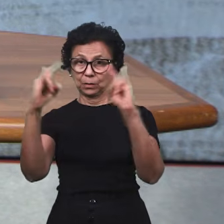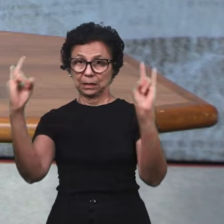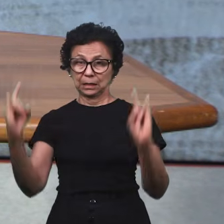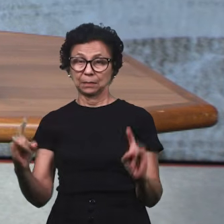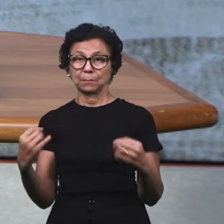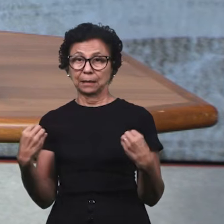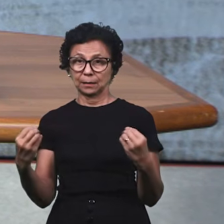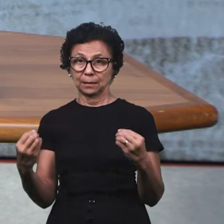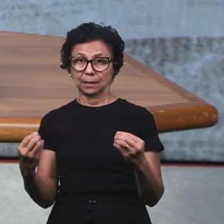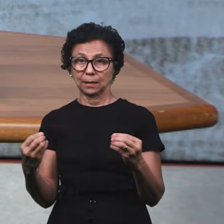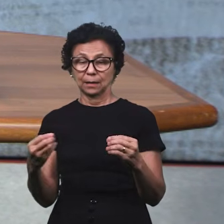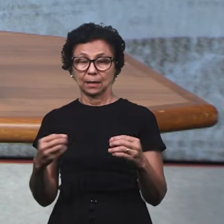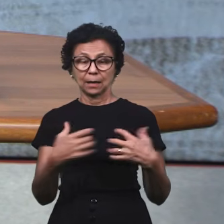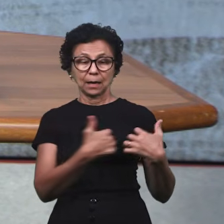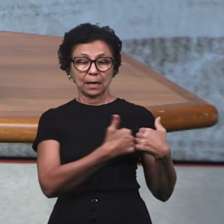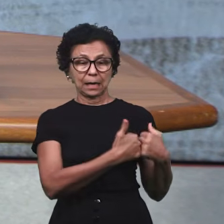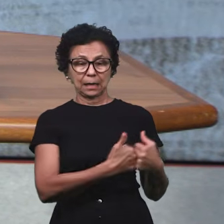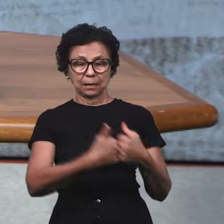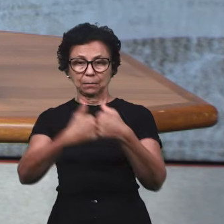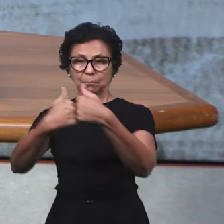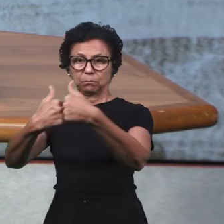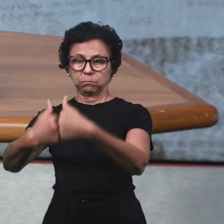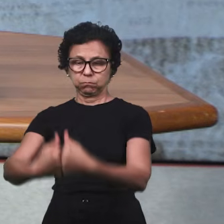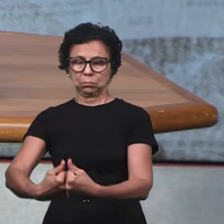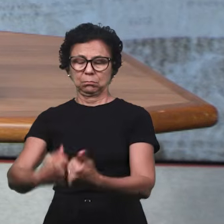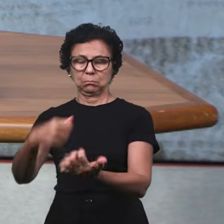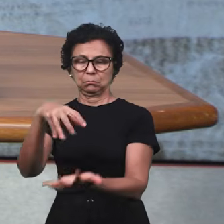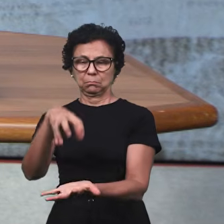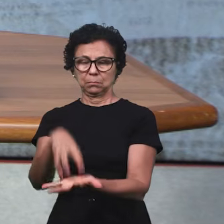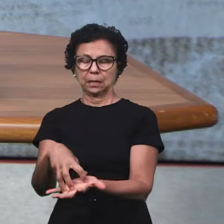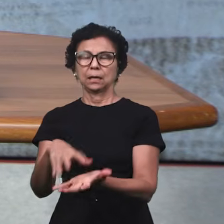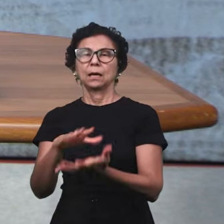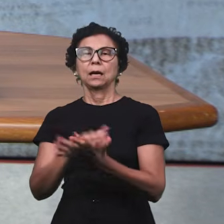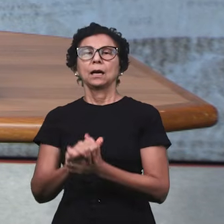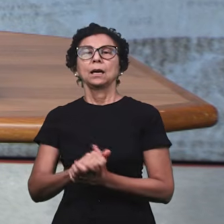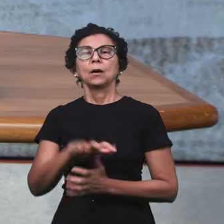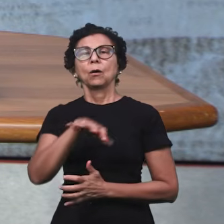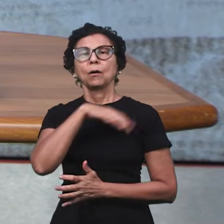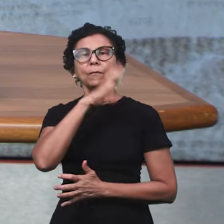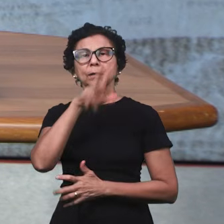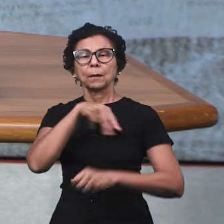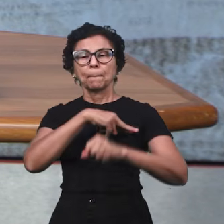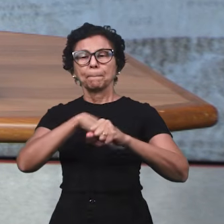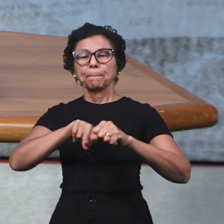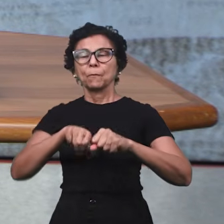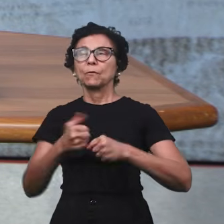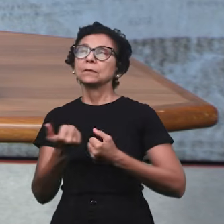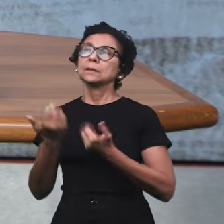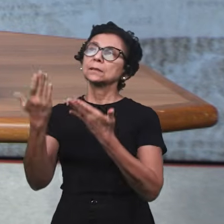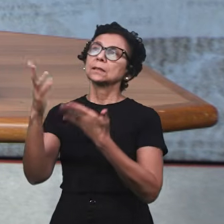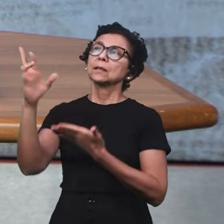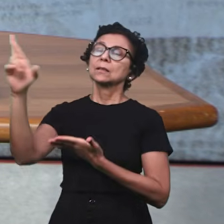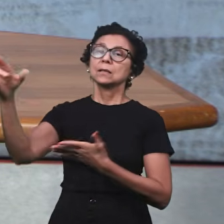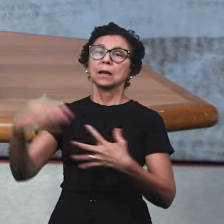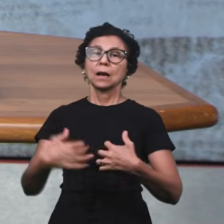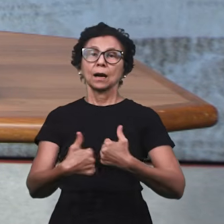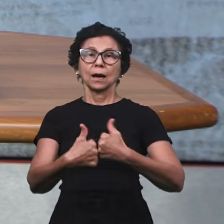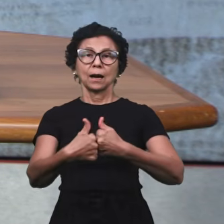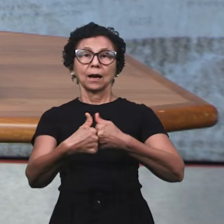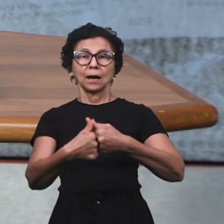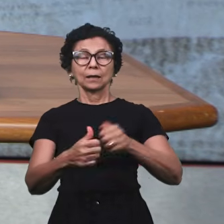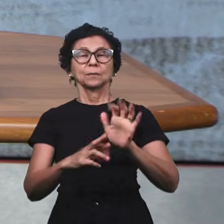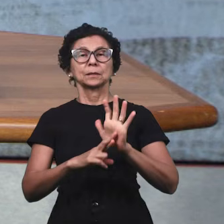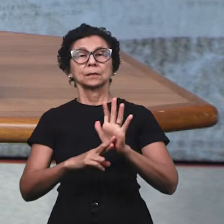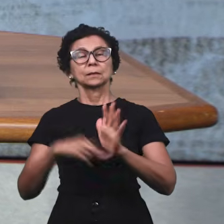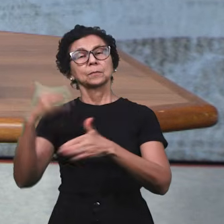arca e ofereceram holocaustos e sacrifícios ao Senhor, porque a arca representava a presença